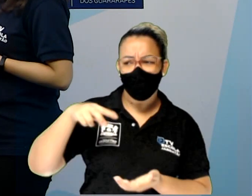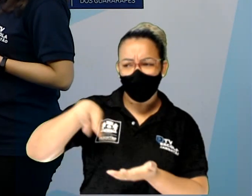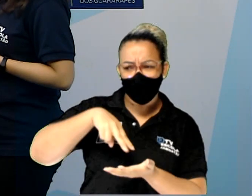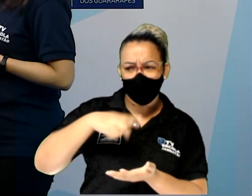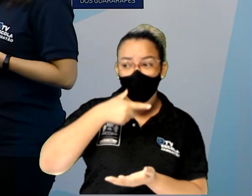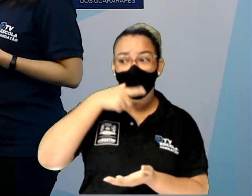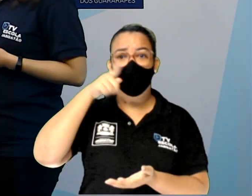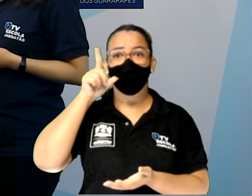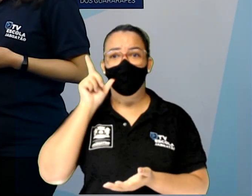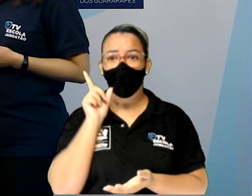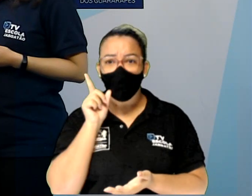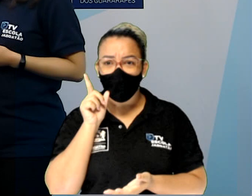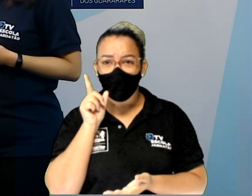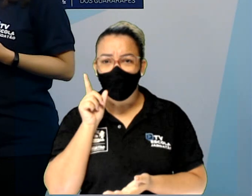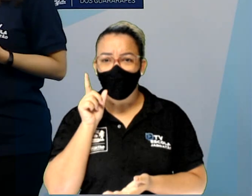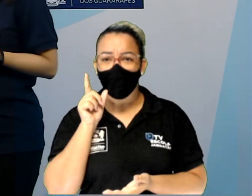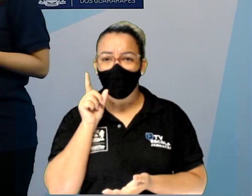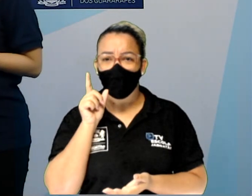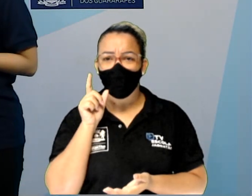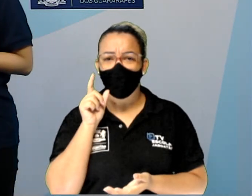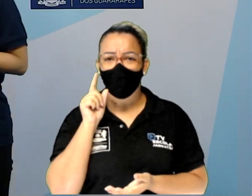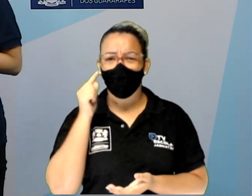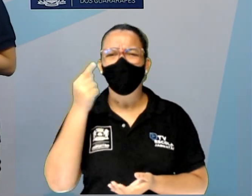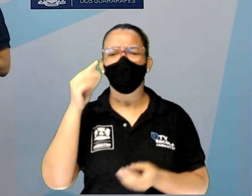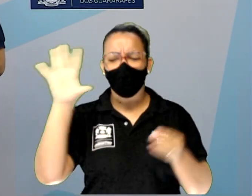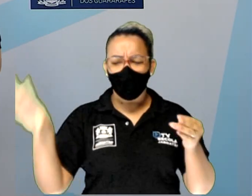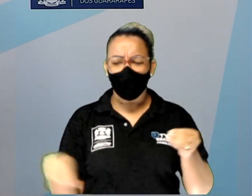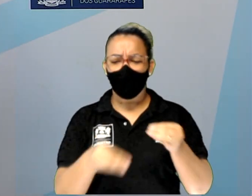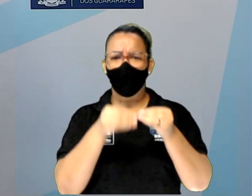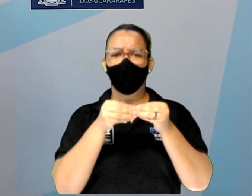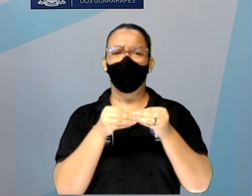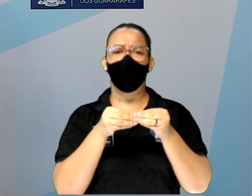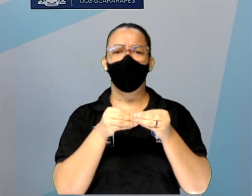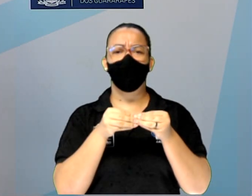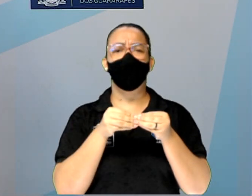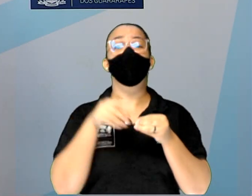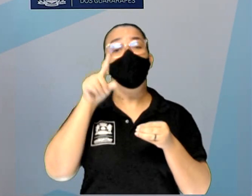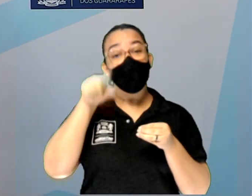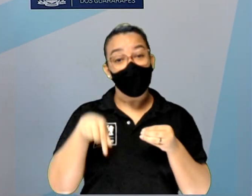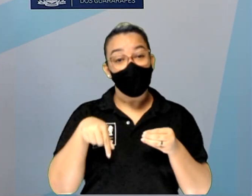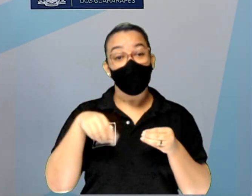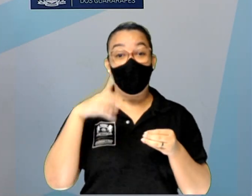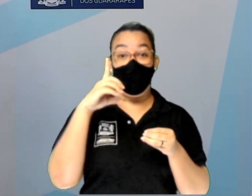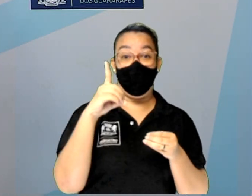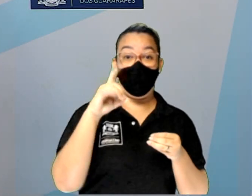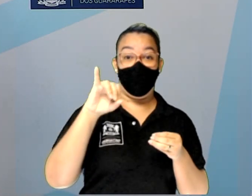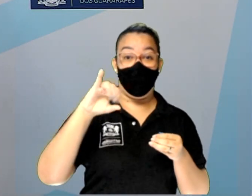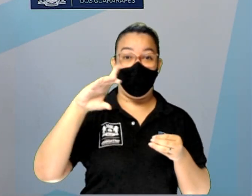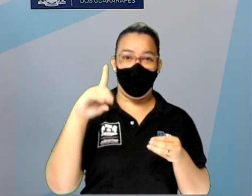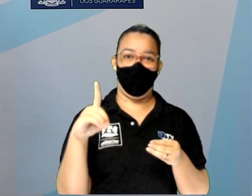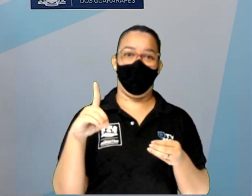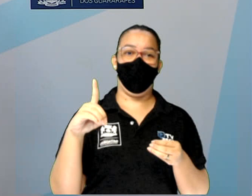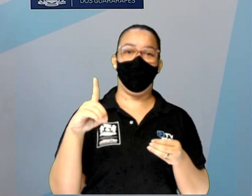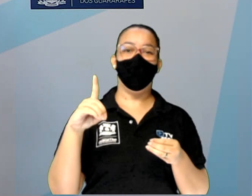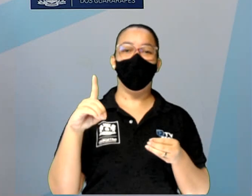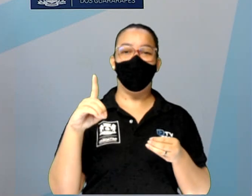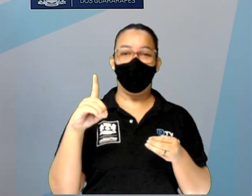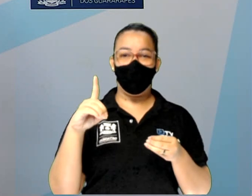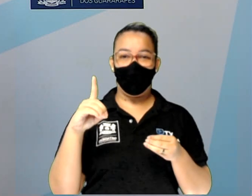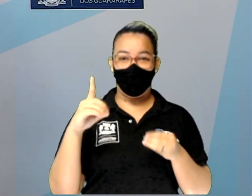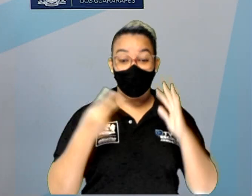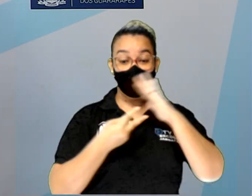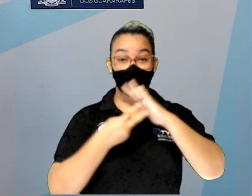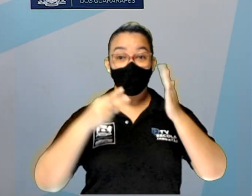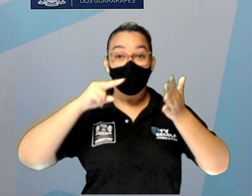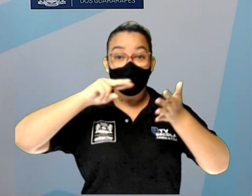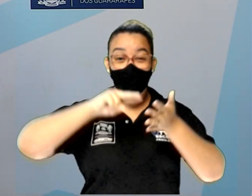ontem. Então, o que foi que a gente acrescentou? A gente acrescentou o did. E o did, ele